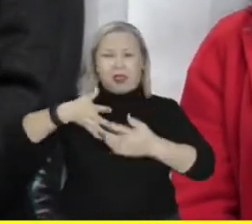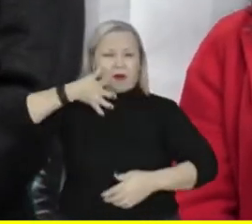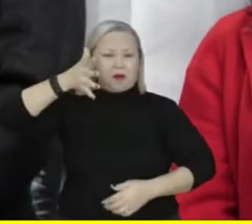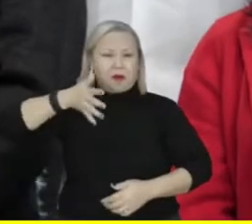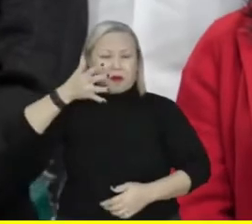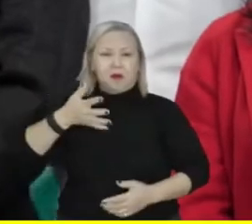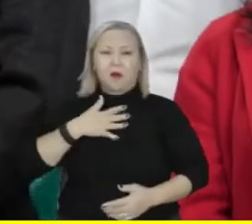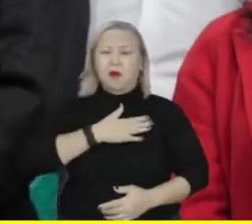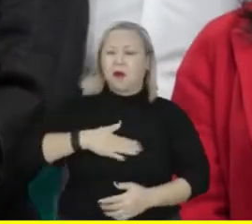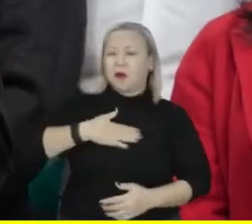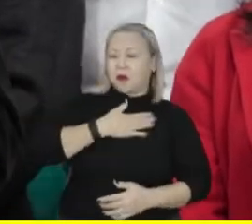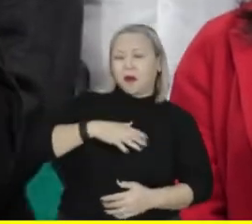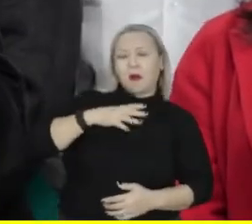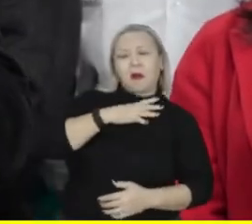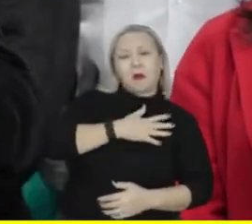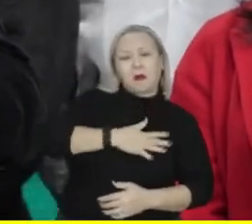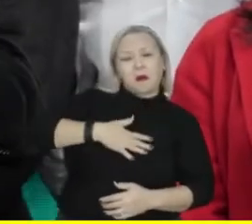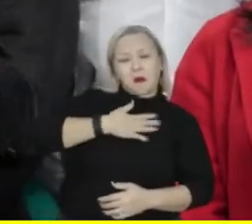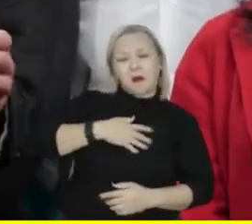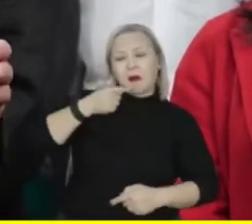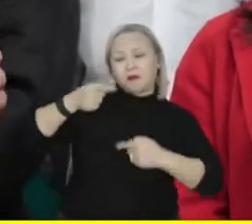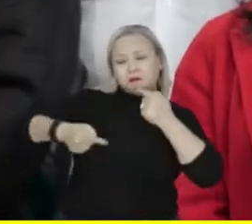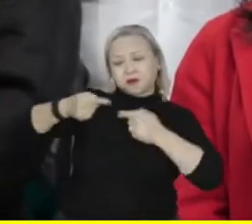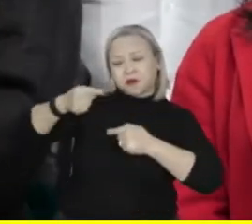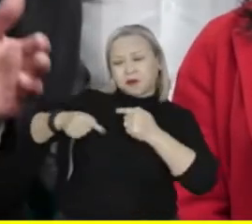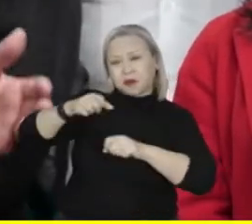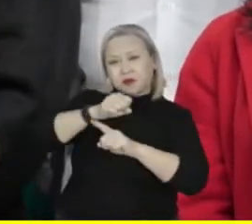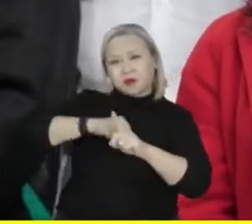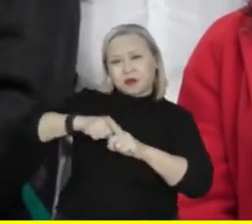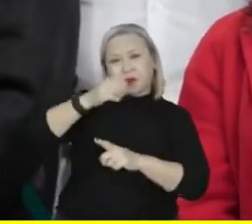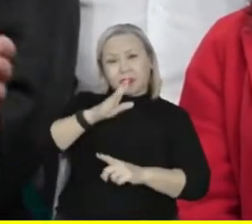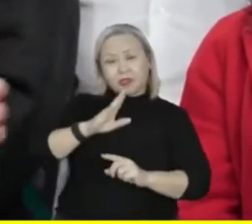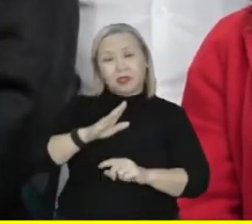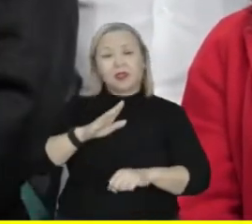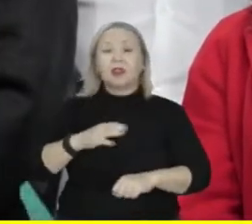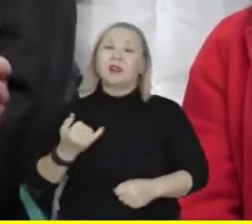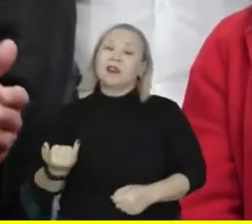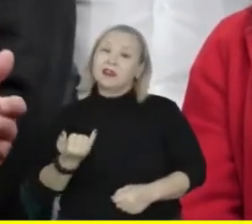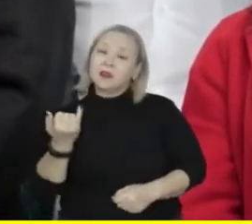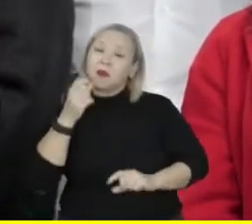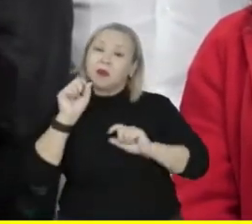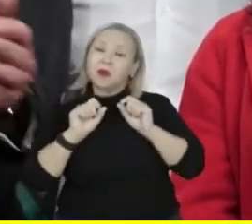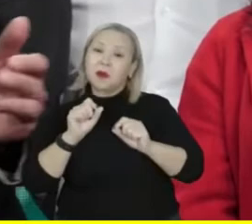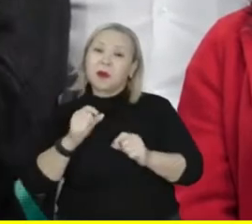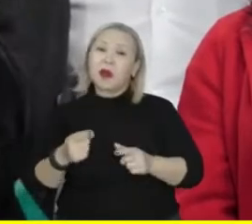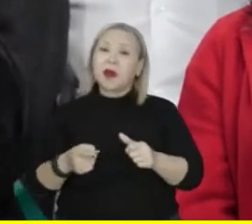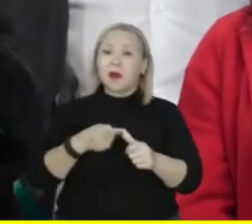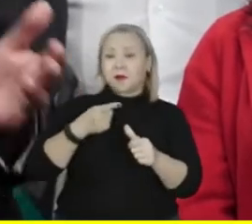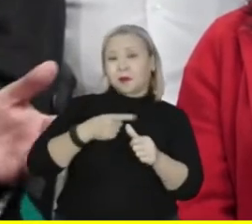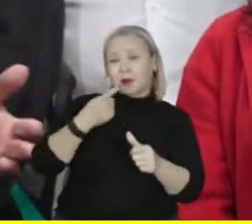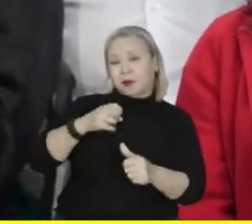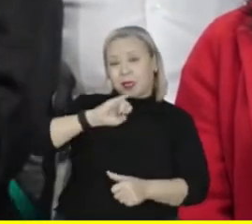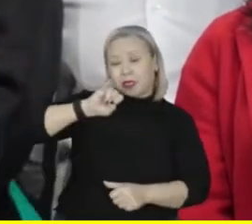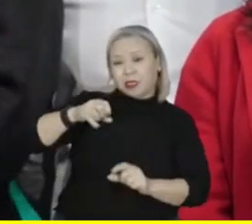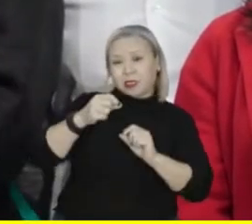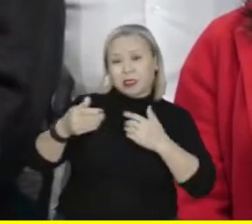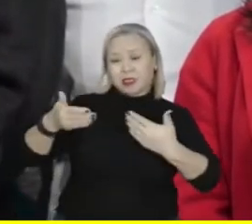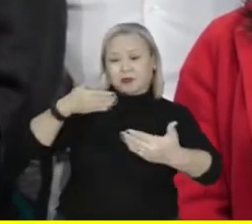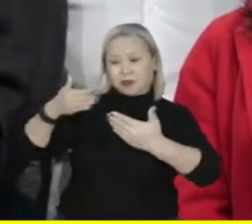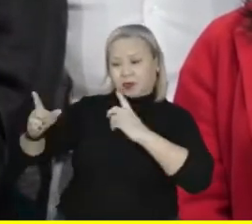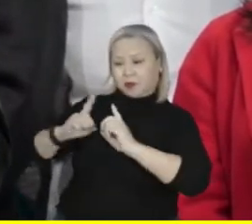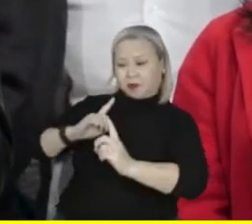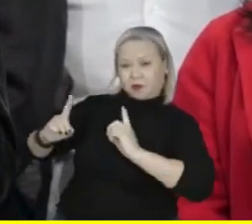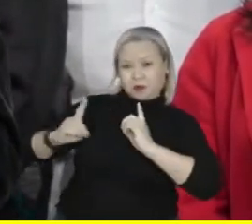a sociedade brasileira e vai ser importante porque vai ser a primeira chance da gente fazer um debate até compreender da República